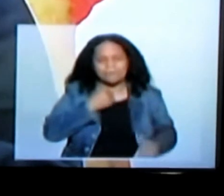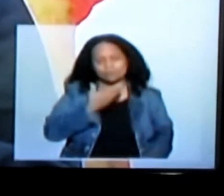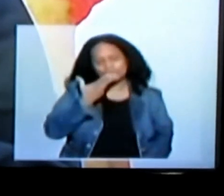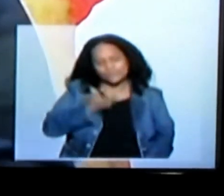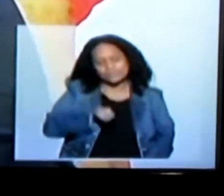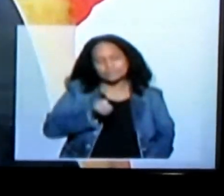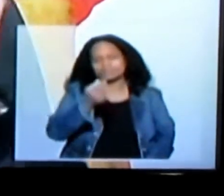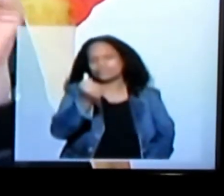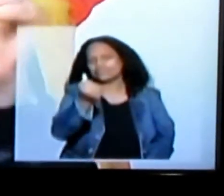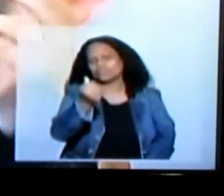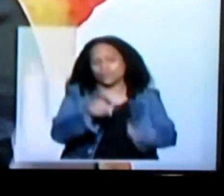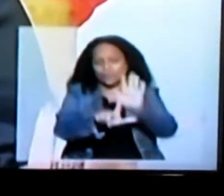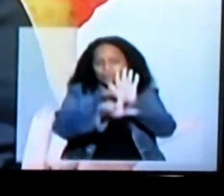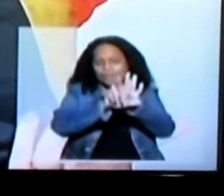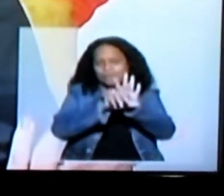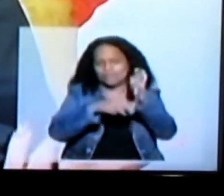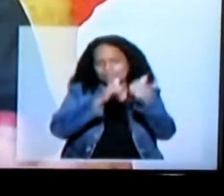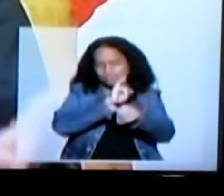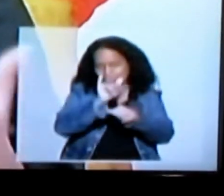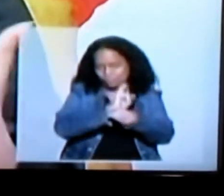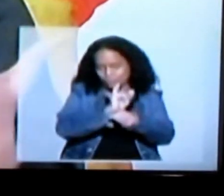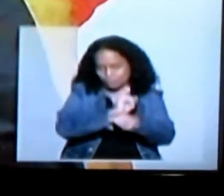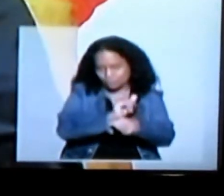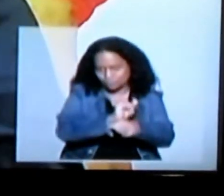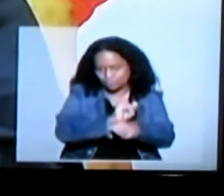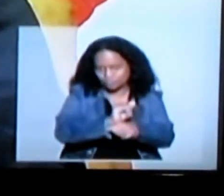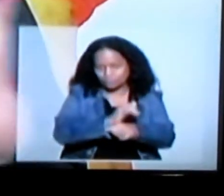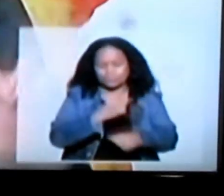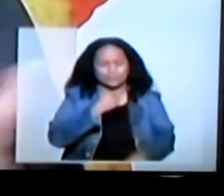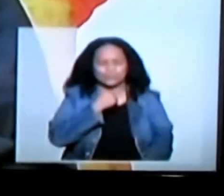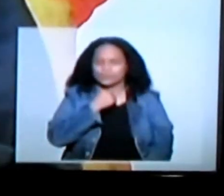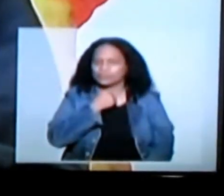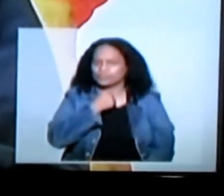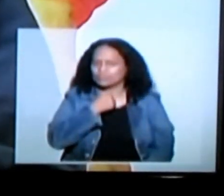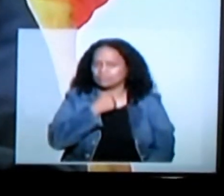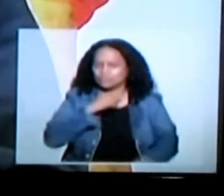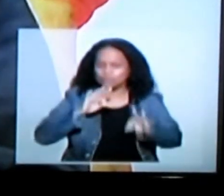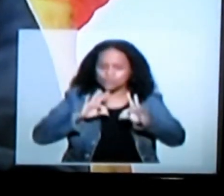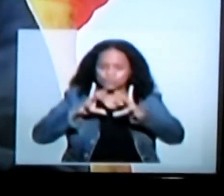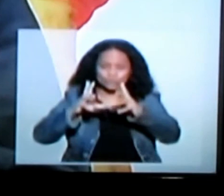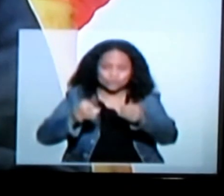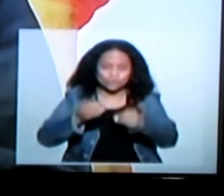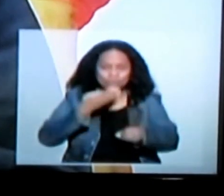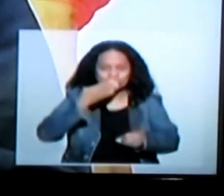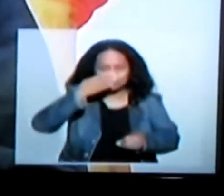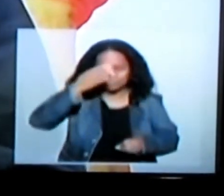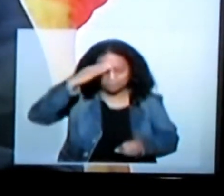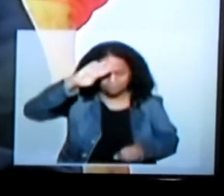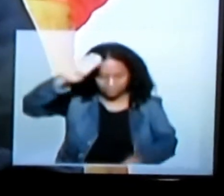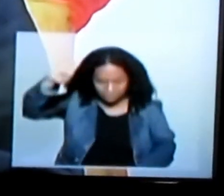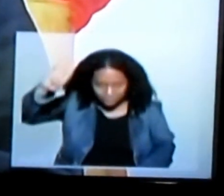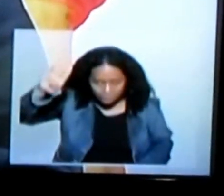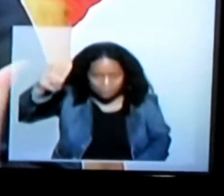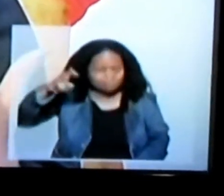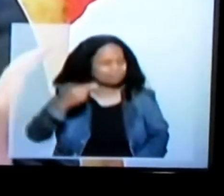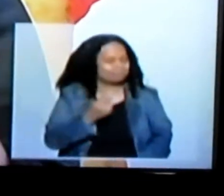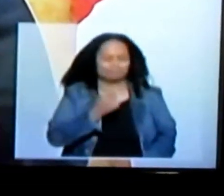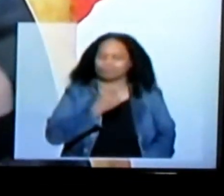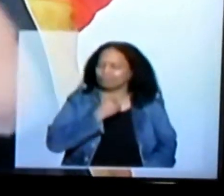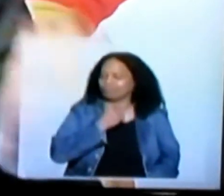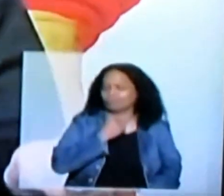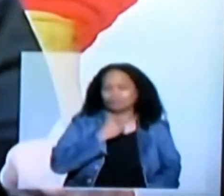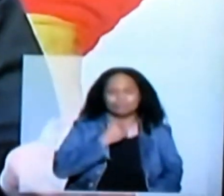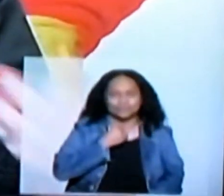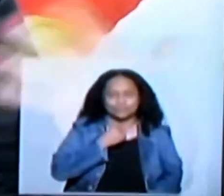dinheiro em cima, de acordo com a lei do YouTube, né? Então não pode isso, não pode. Todas as minhas resenhas de Estado Islâmico, já fui,